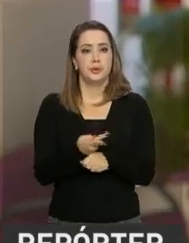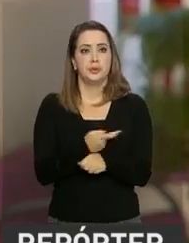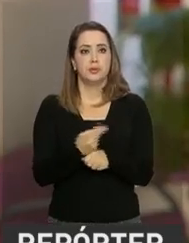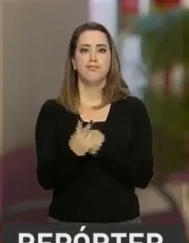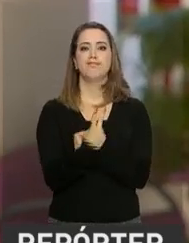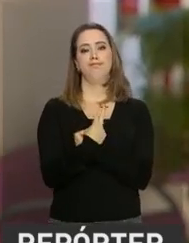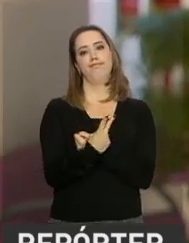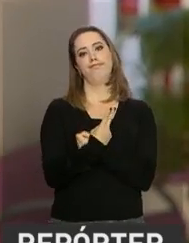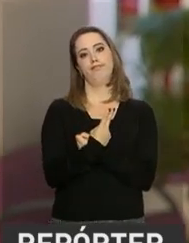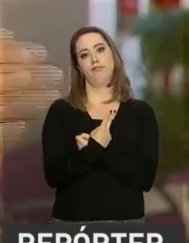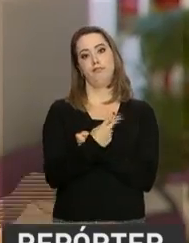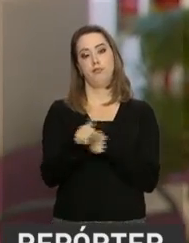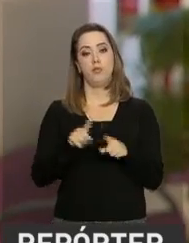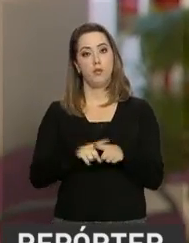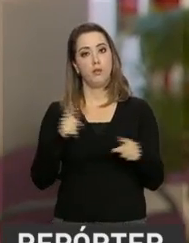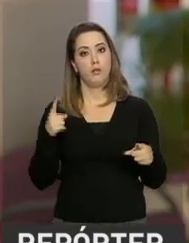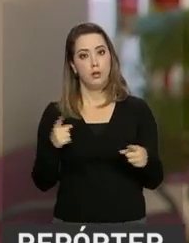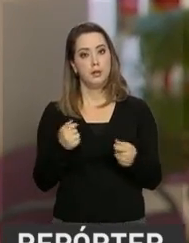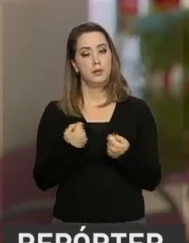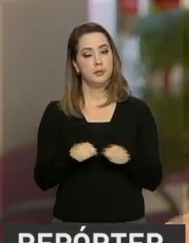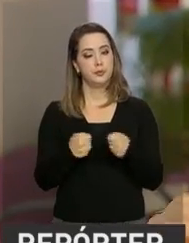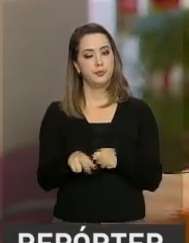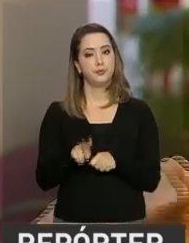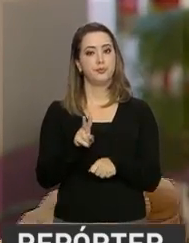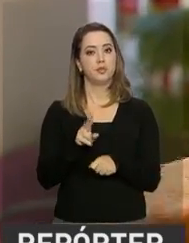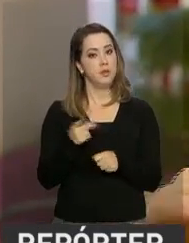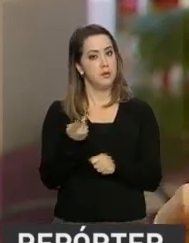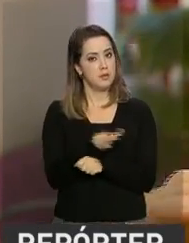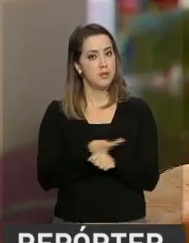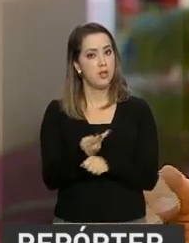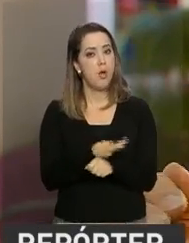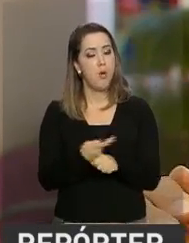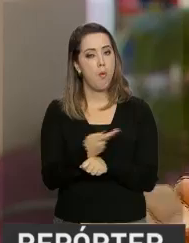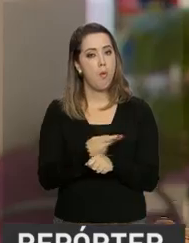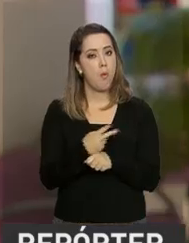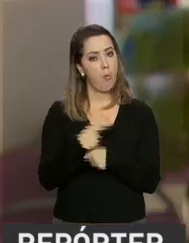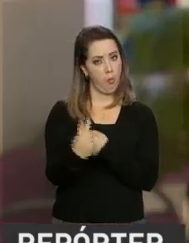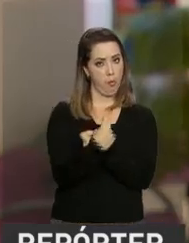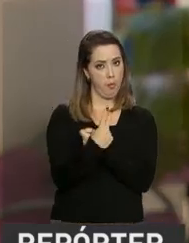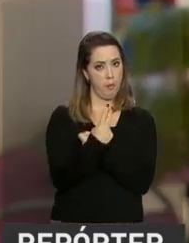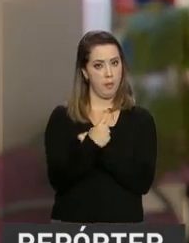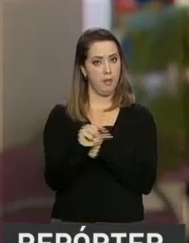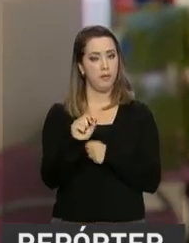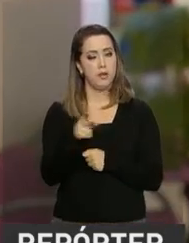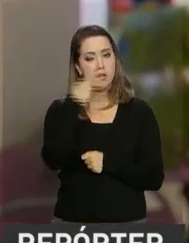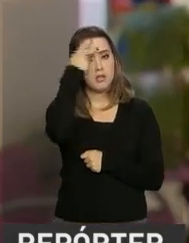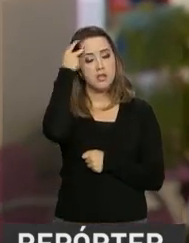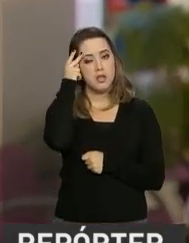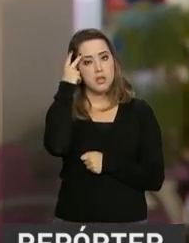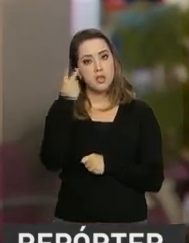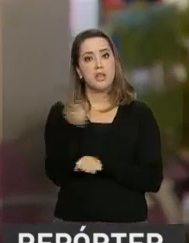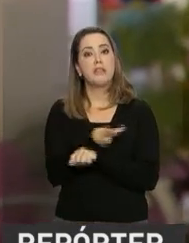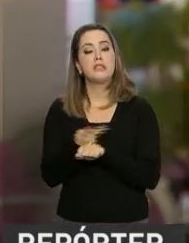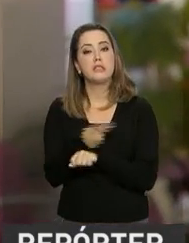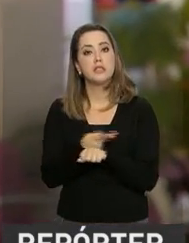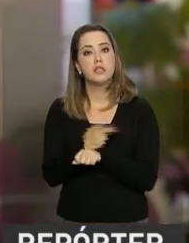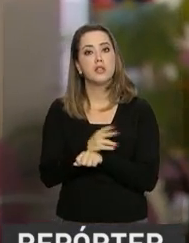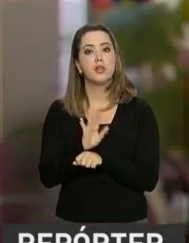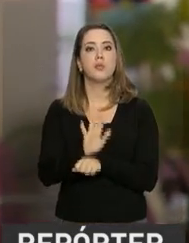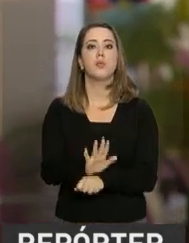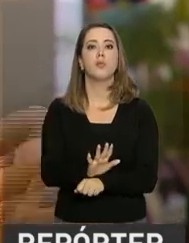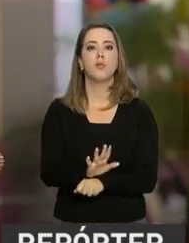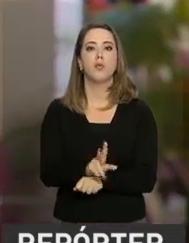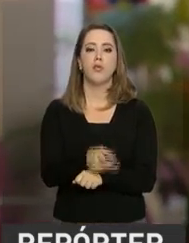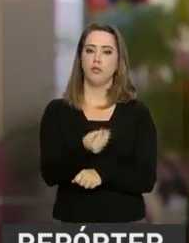agredidos e que não morreram e que procuraram Então você começa a estabelecer uma relação quem procurou está vivo